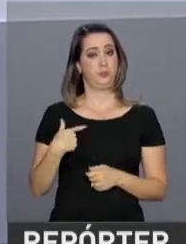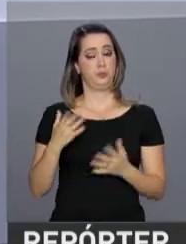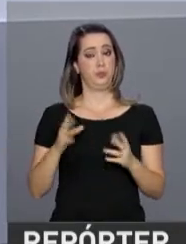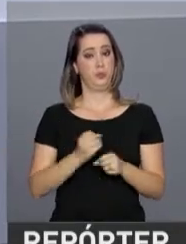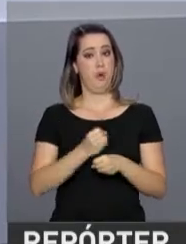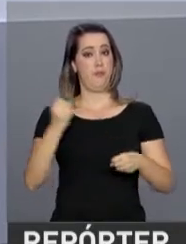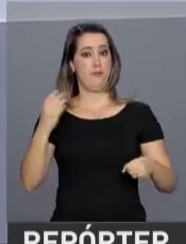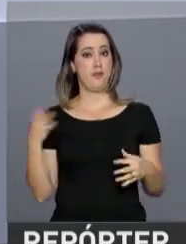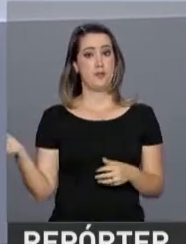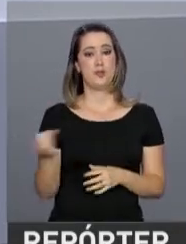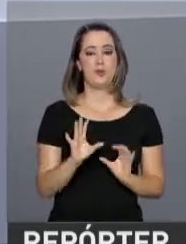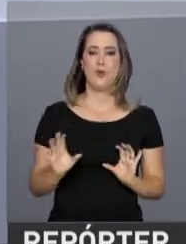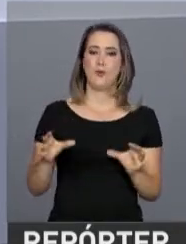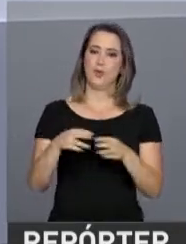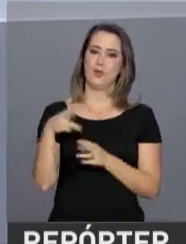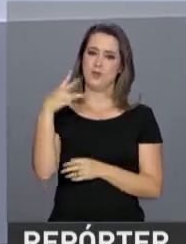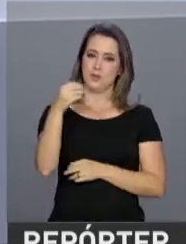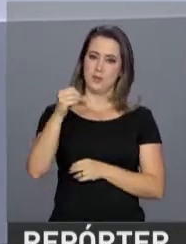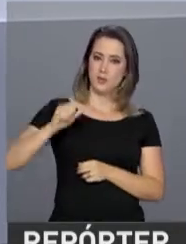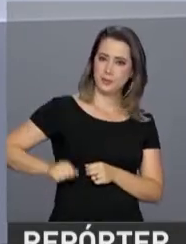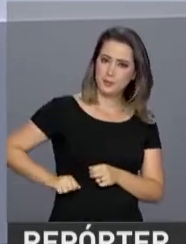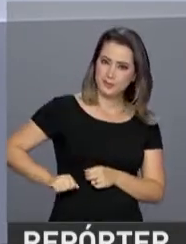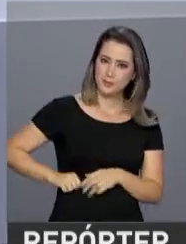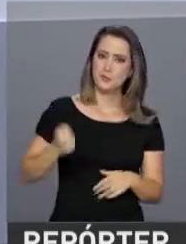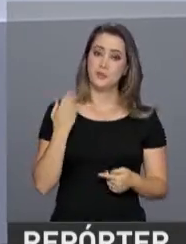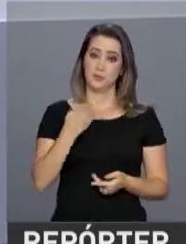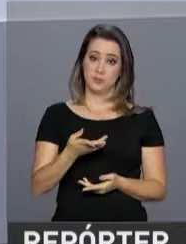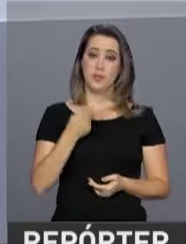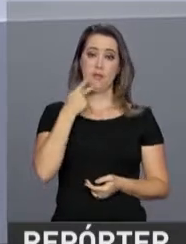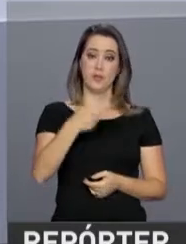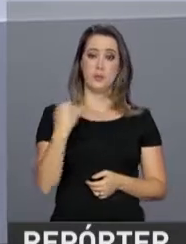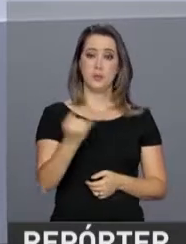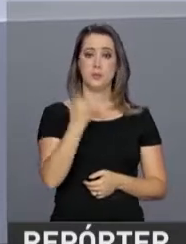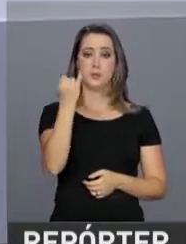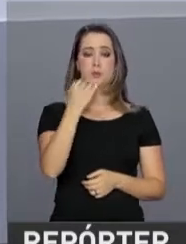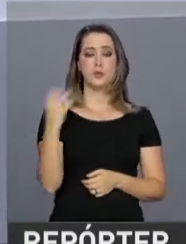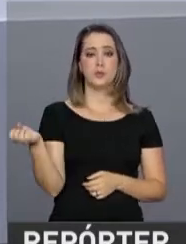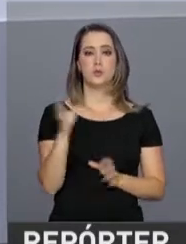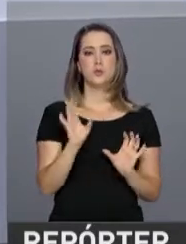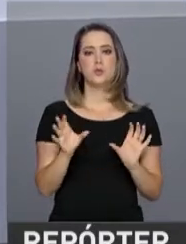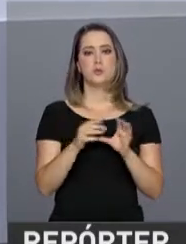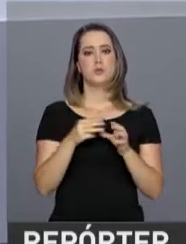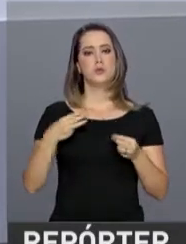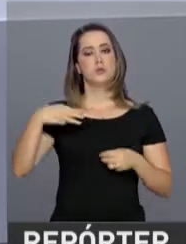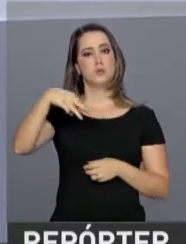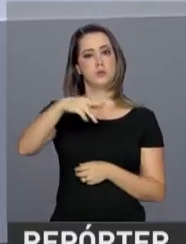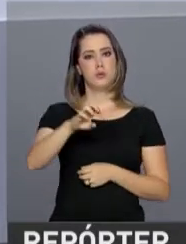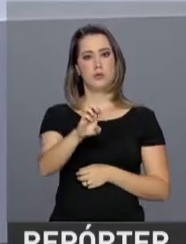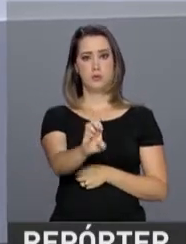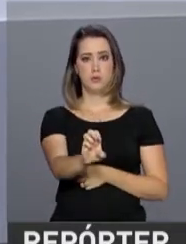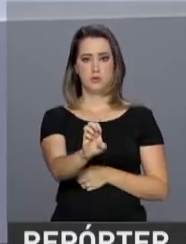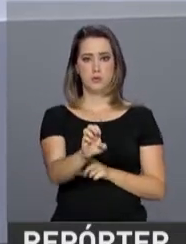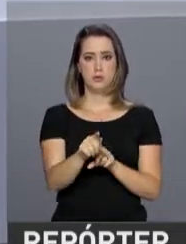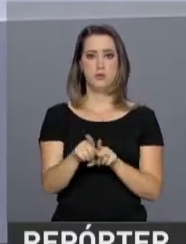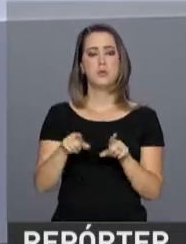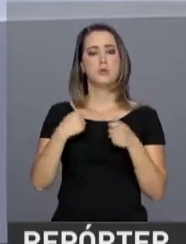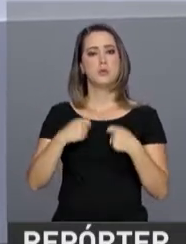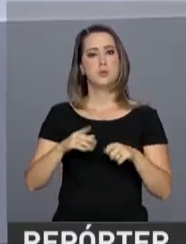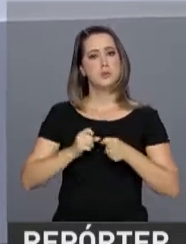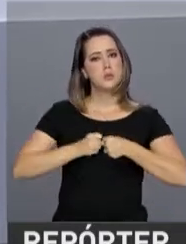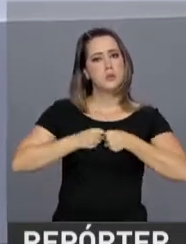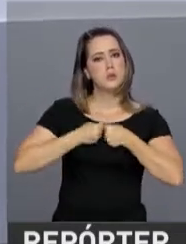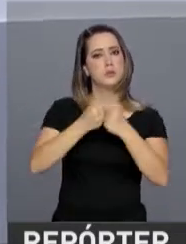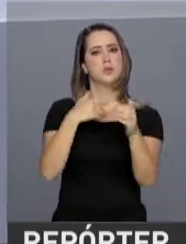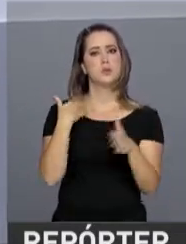formatura de uma nova turma de 30 diplomatas ele ressaltou que os novos integrantes do ministério das relações exteriores